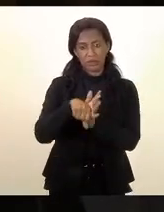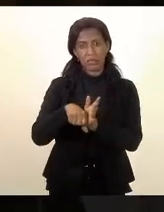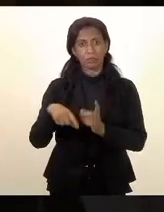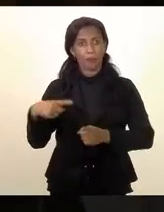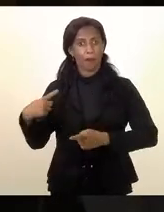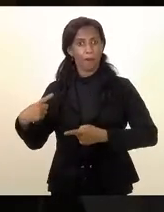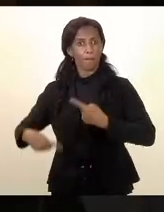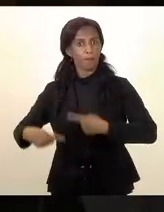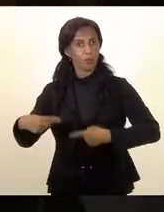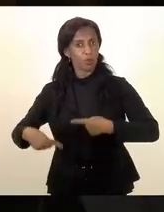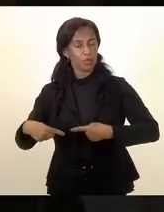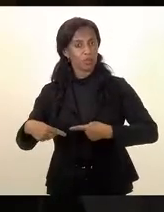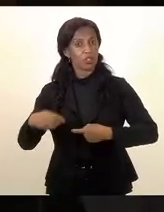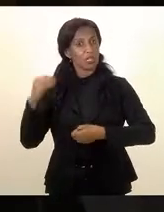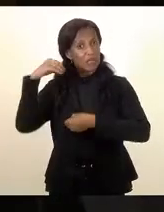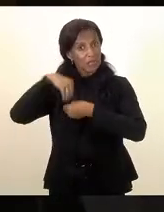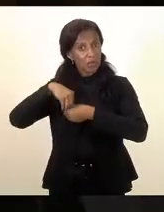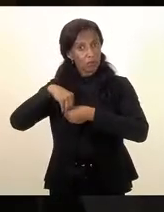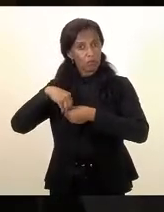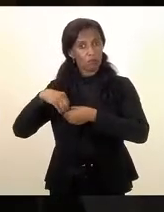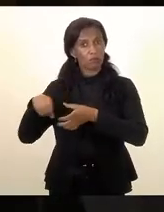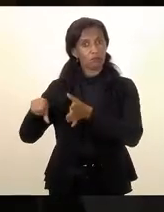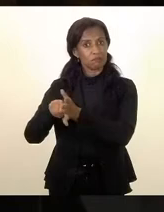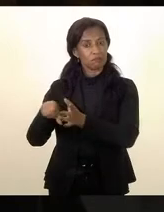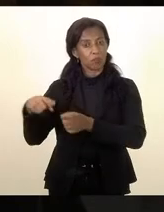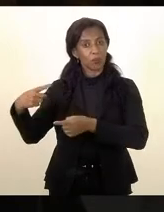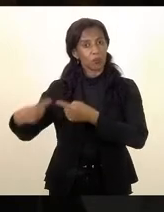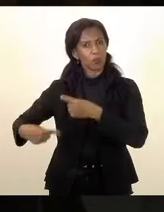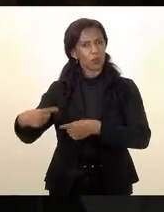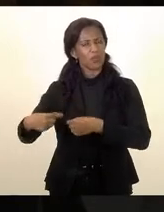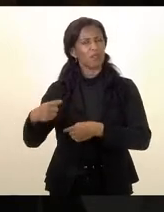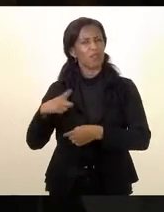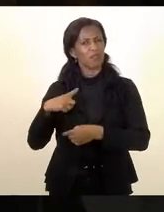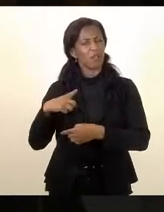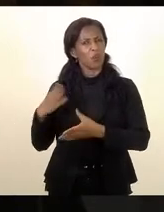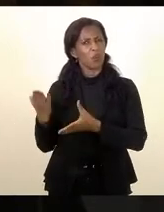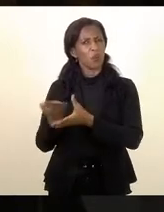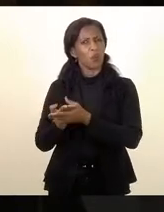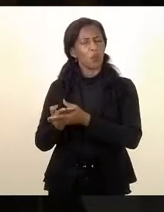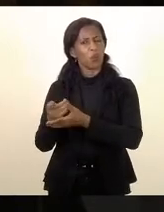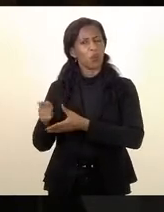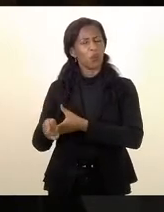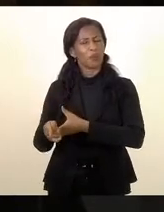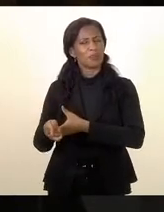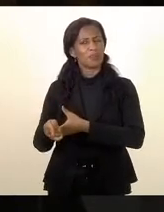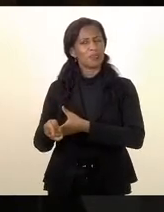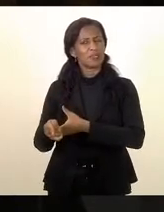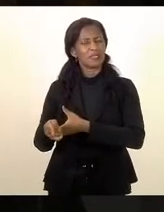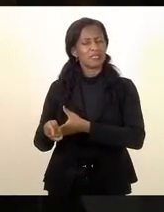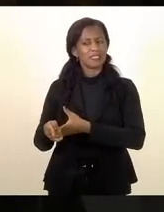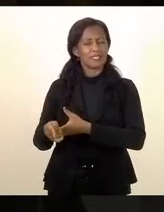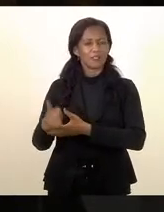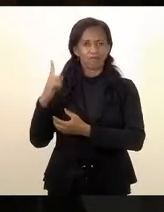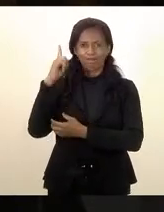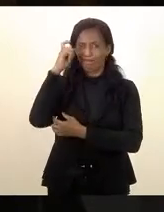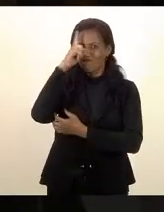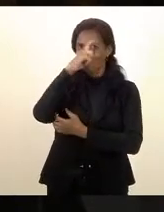e dentro dessa crise política a gente vive um processo de tensões autoritárias